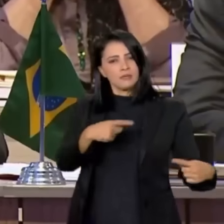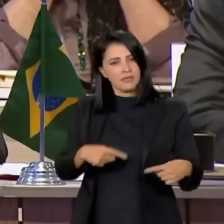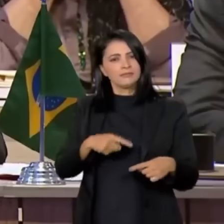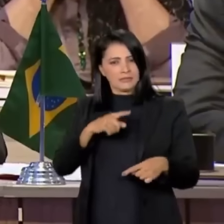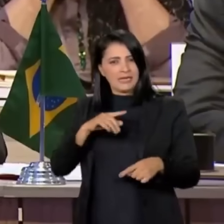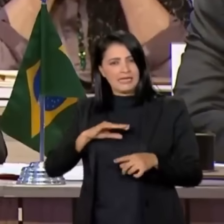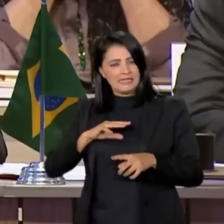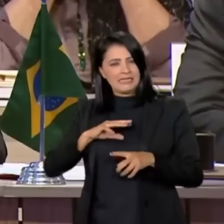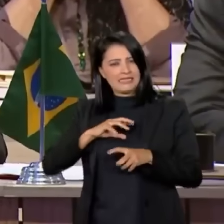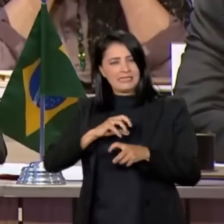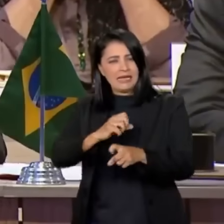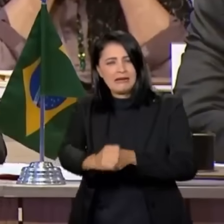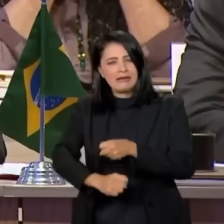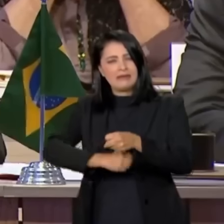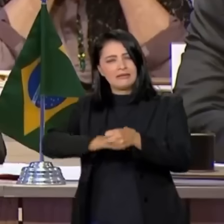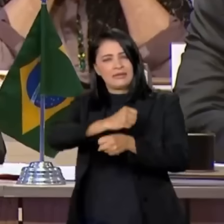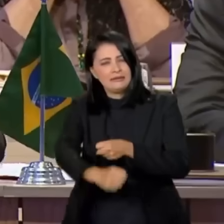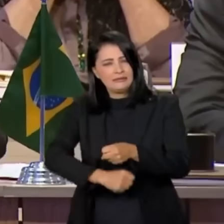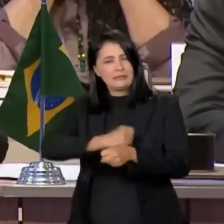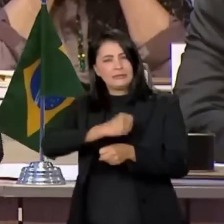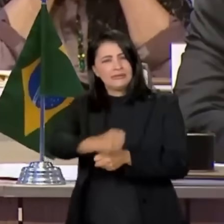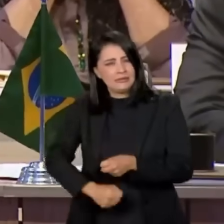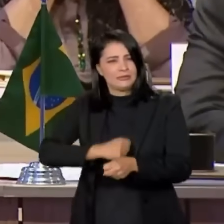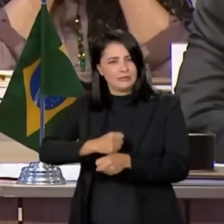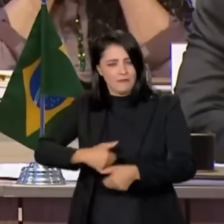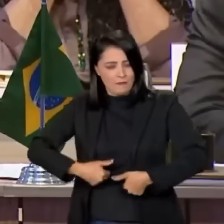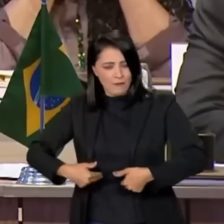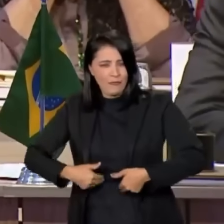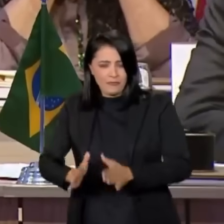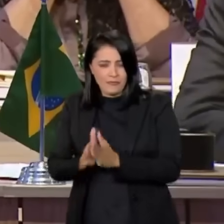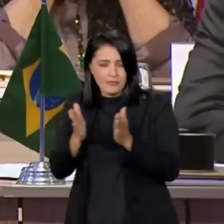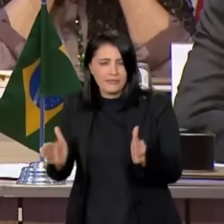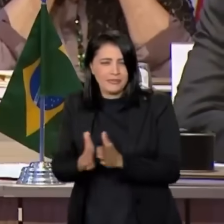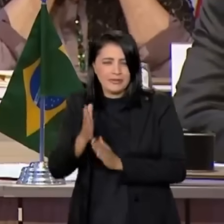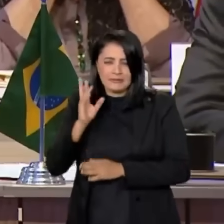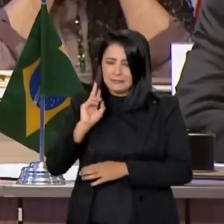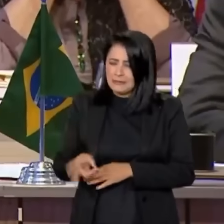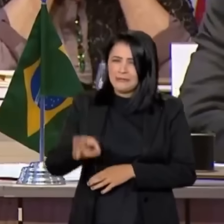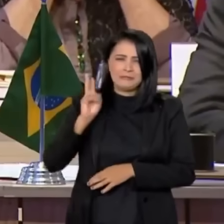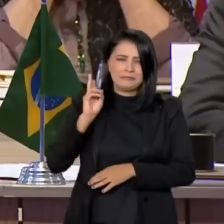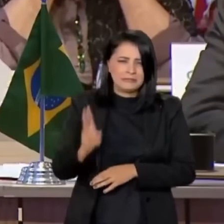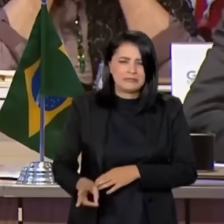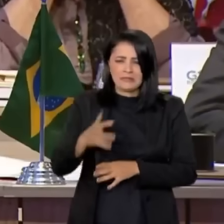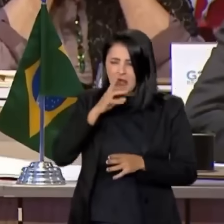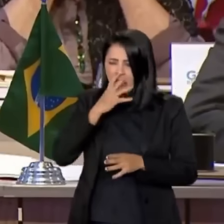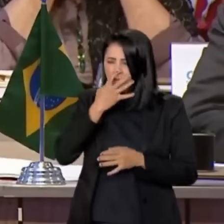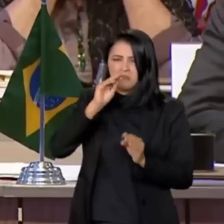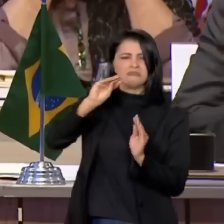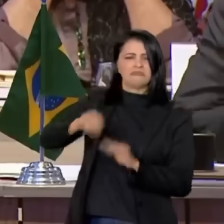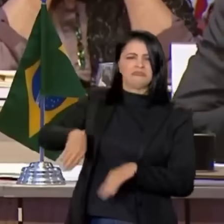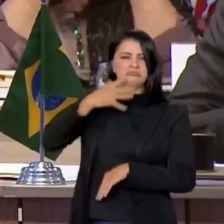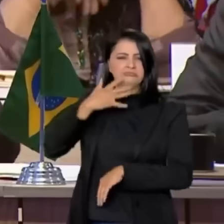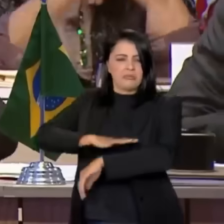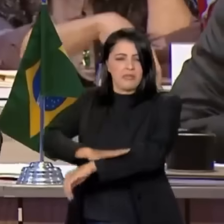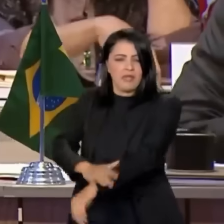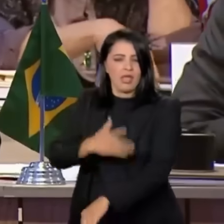dos séculos, fome e pobreza estiveram cercadas de preconceitos e